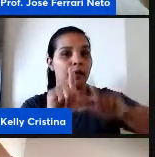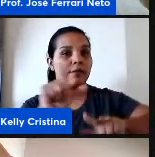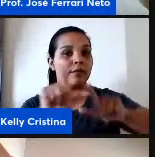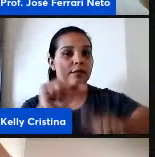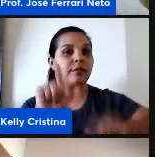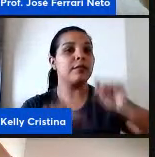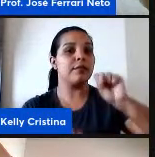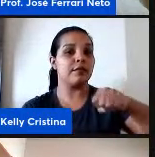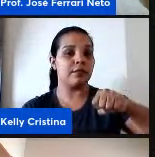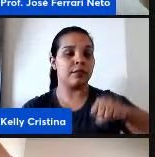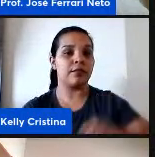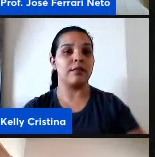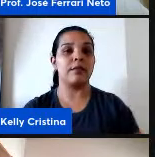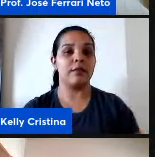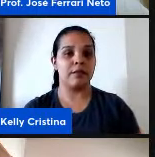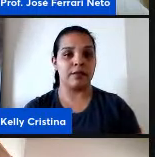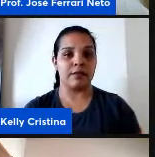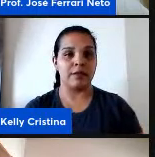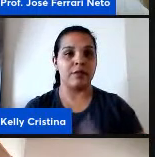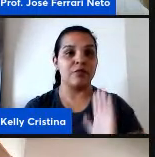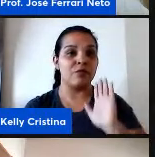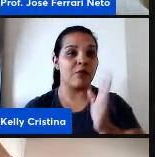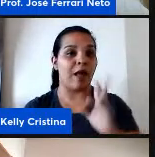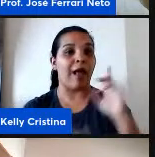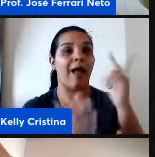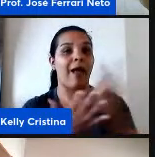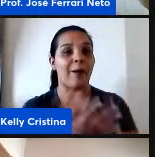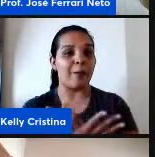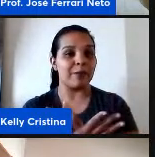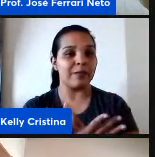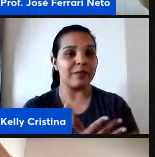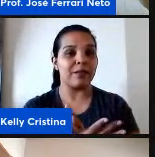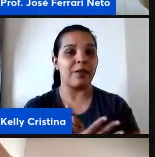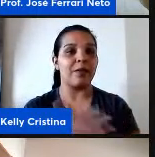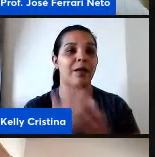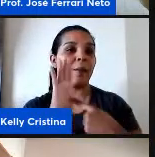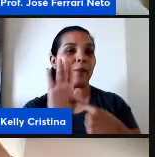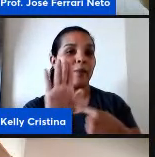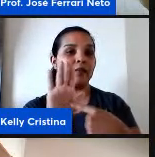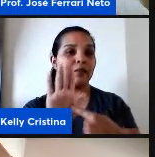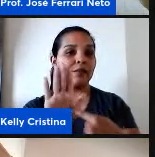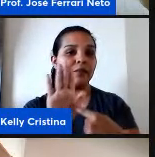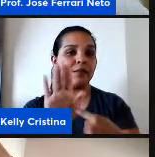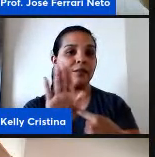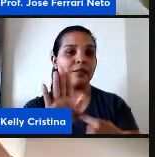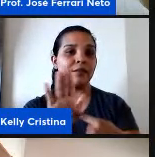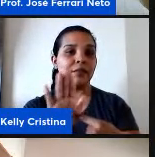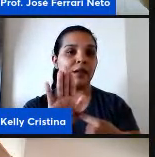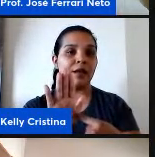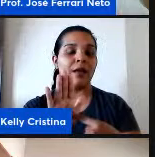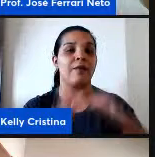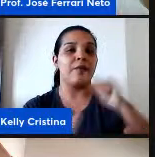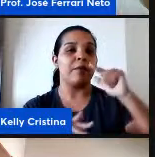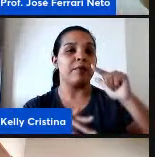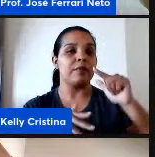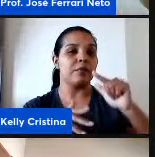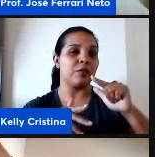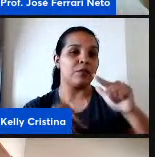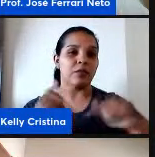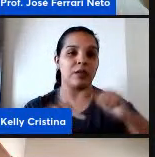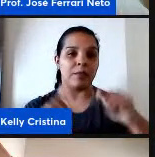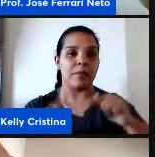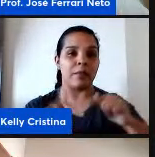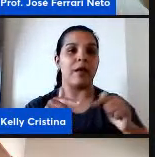Né? Eu já me aconteceu de eu apresentar uma proposta de trabalho usando, que a gente ia trabalhar